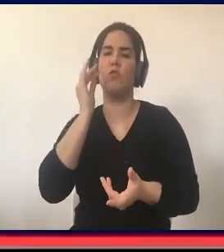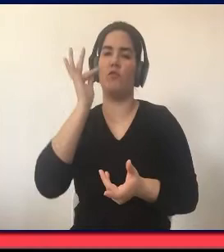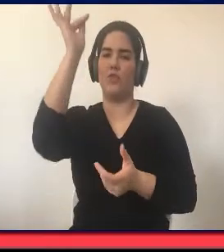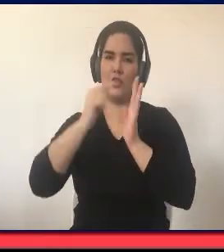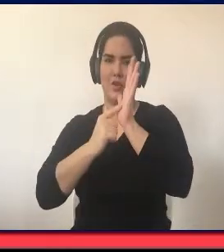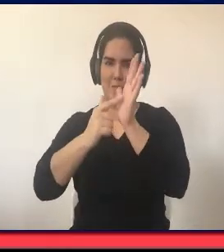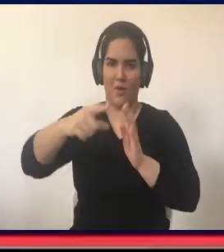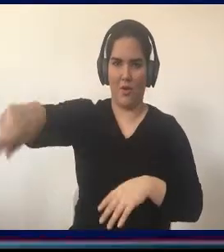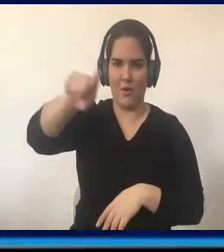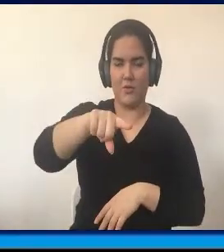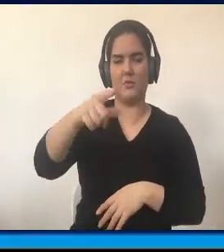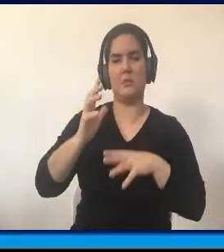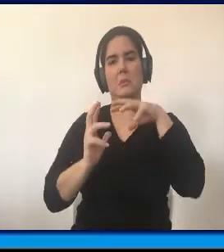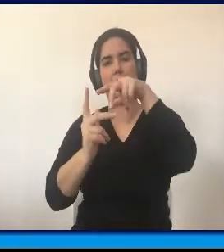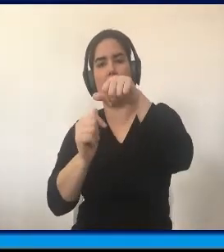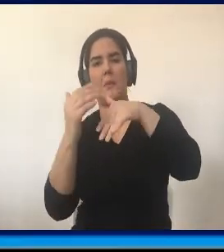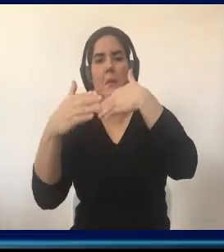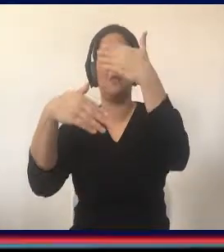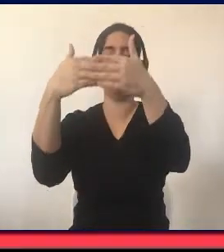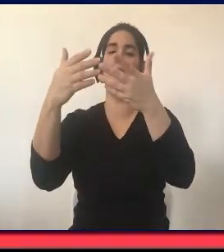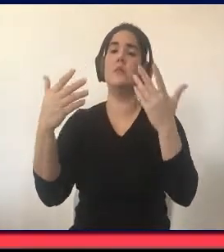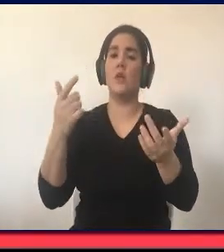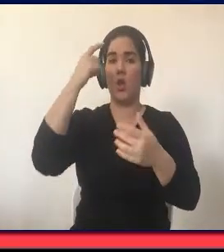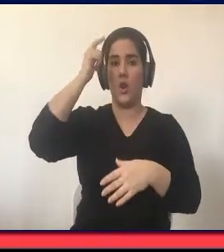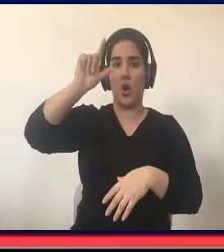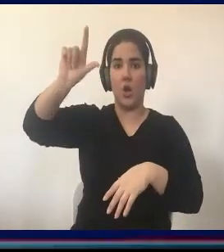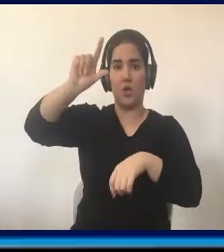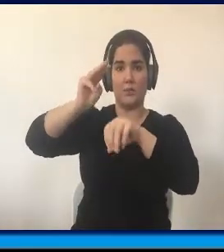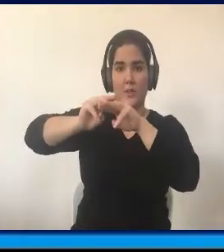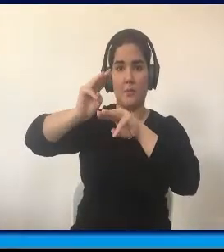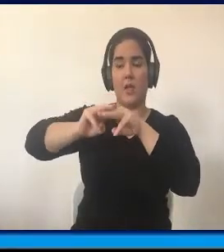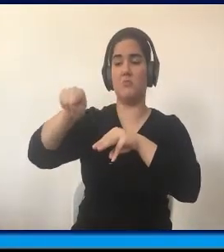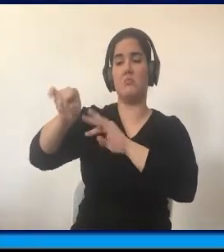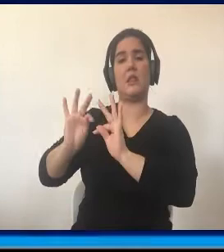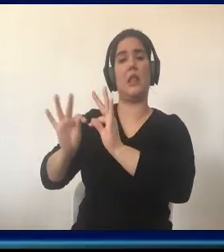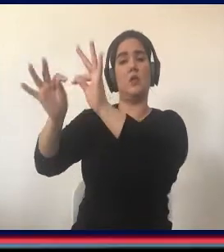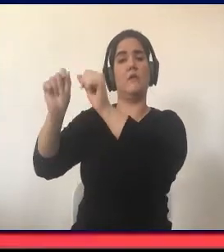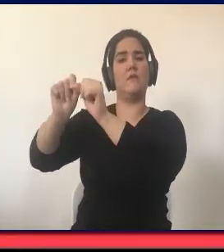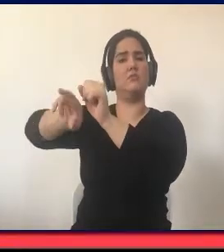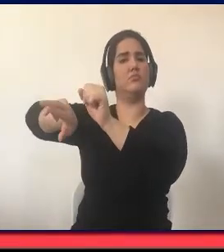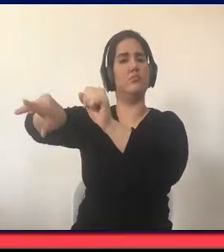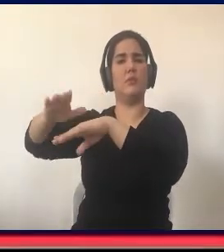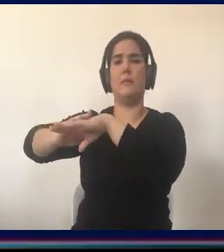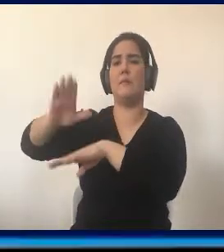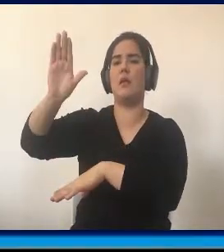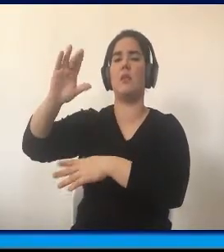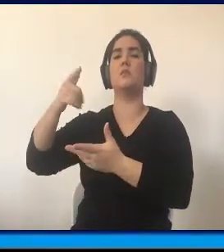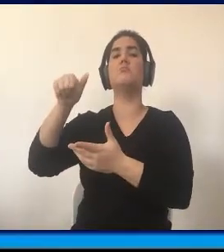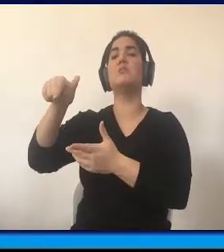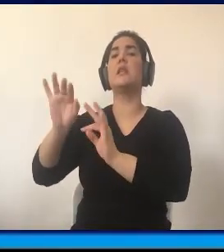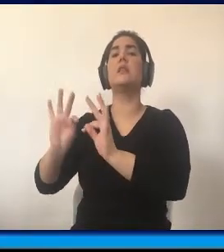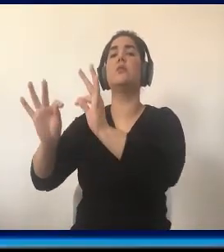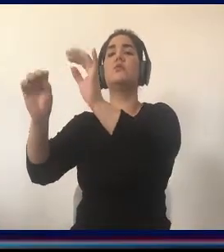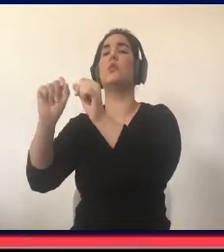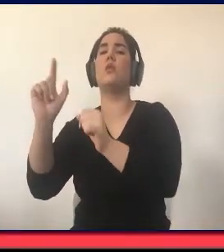do lógico-matemática é fácil, cara. A tecnologia faz, e ela faz muita coisa já. E o que a tecnologia não faz? Ela não tem